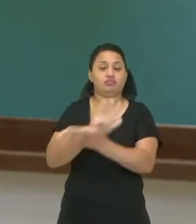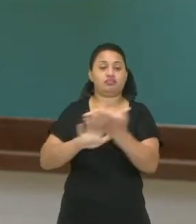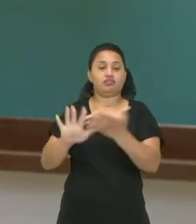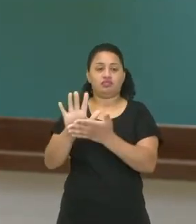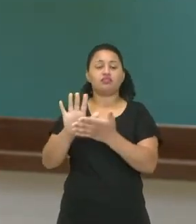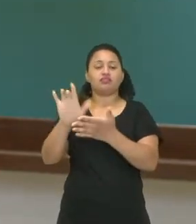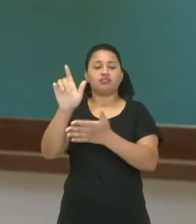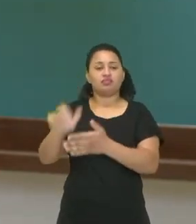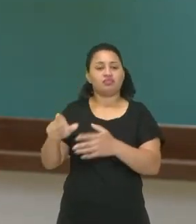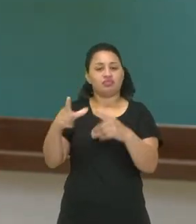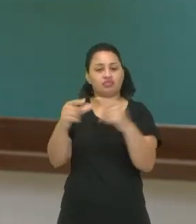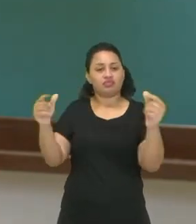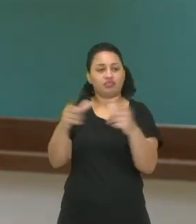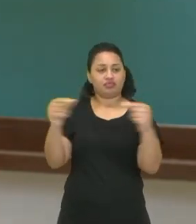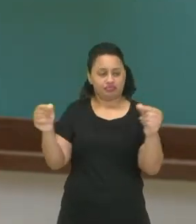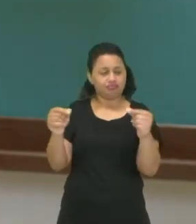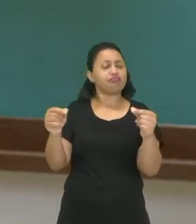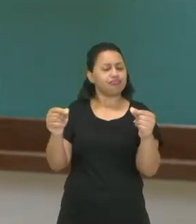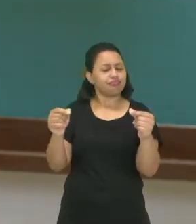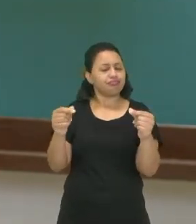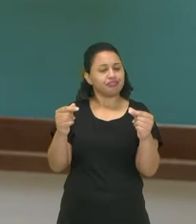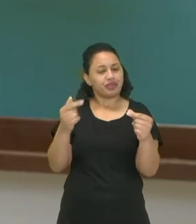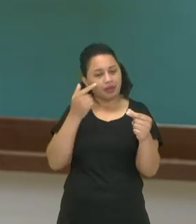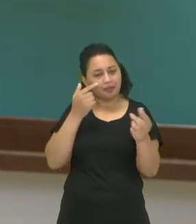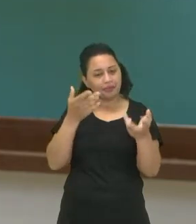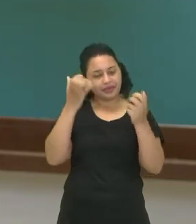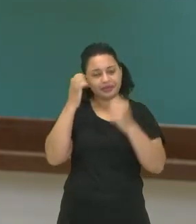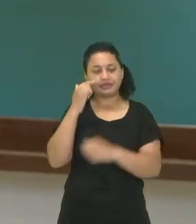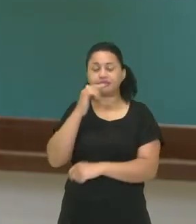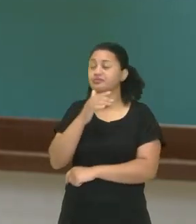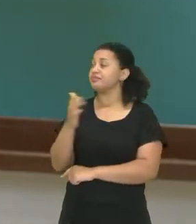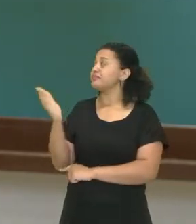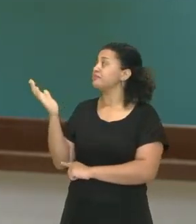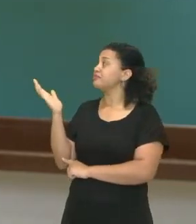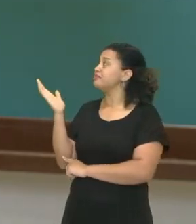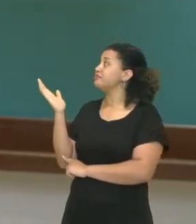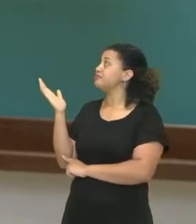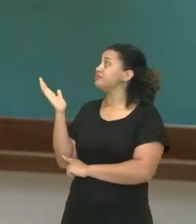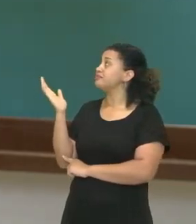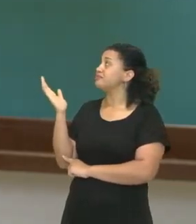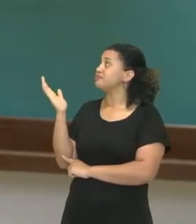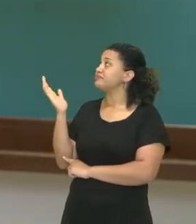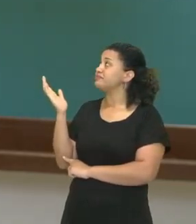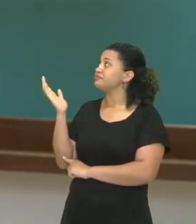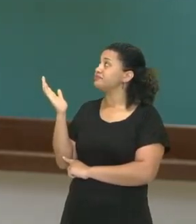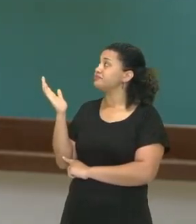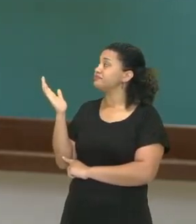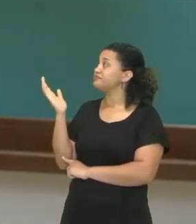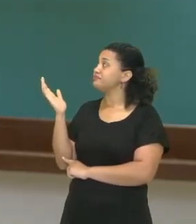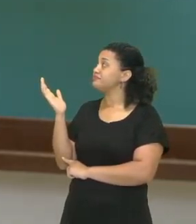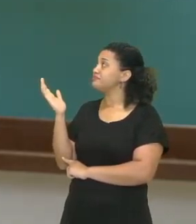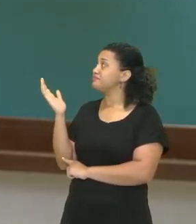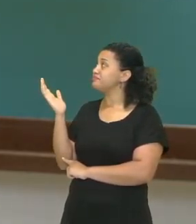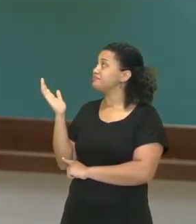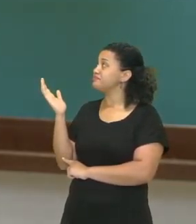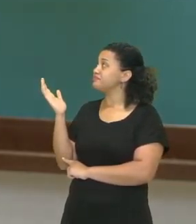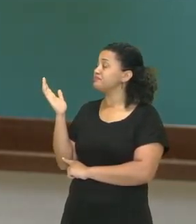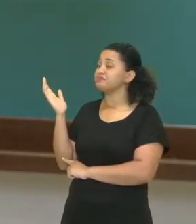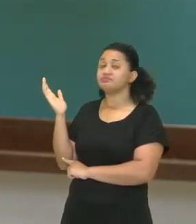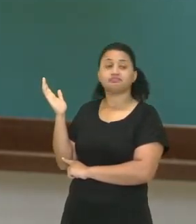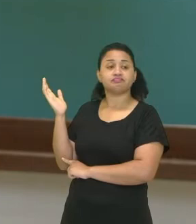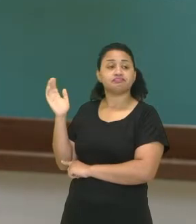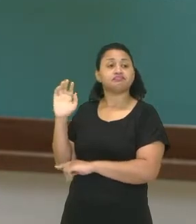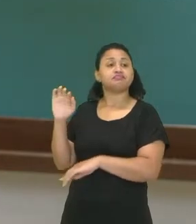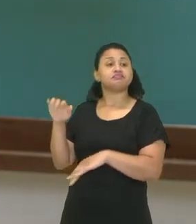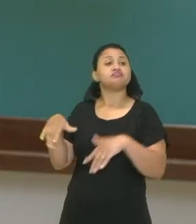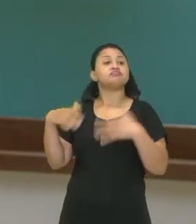japonês Hokusai, que foi publicada em 1830, 1831. Então quando eu falo de espumas